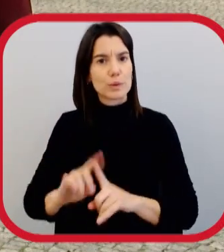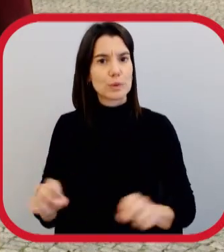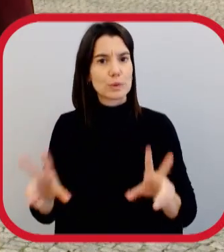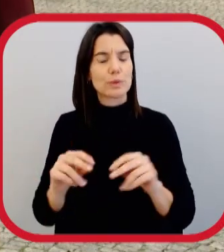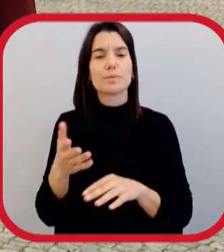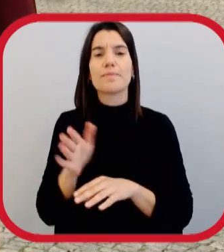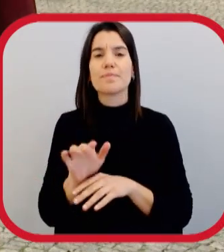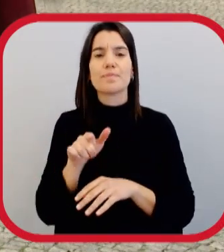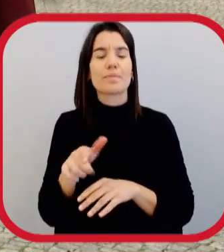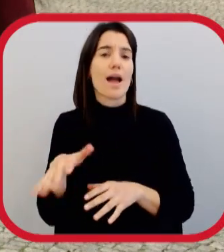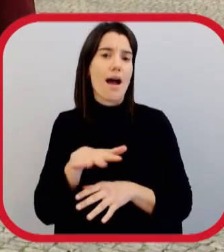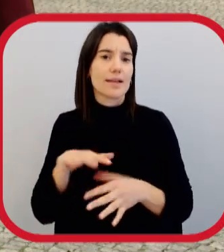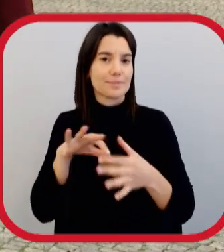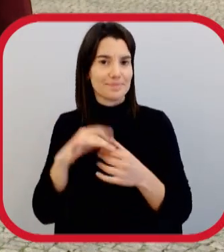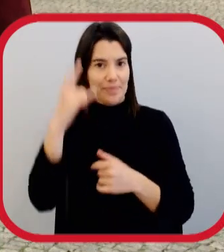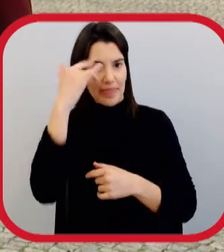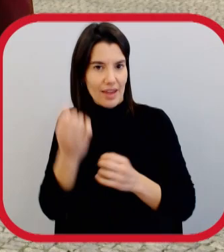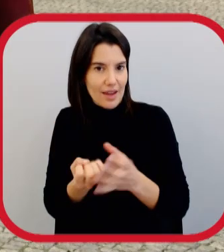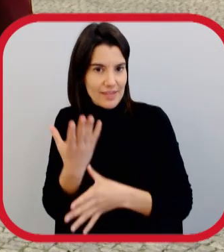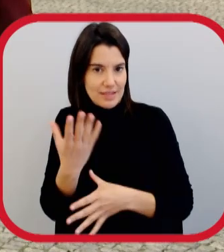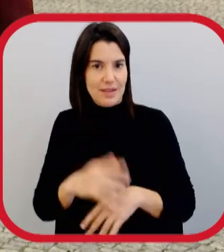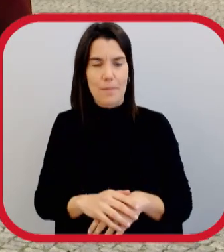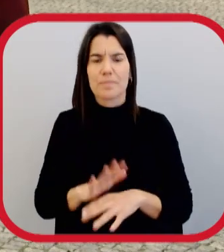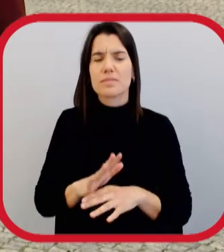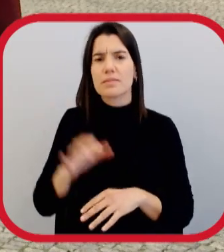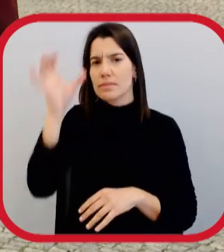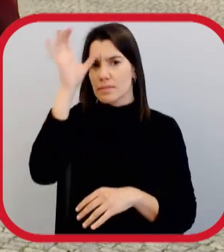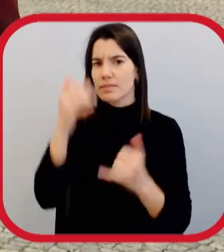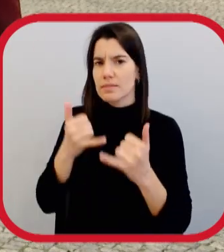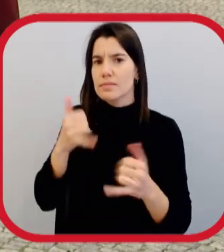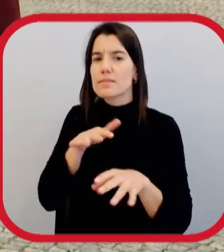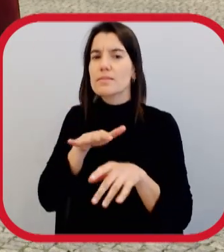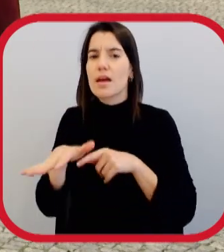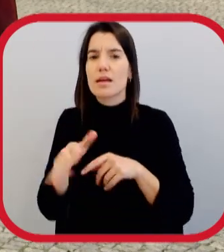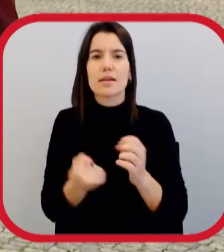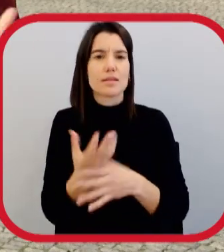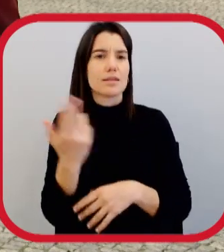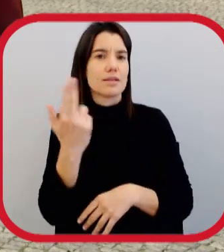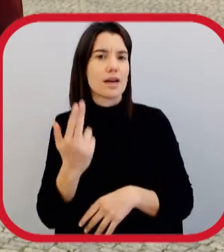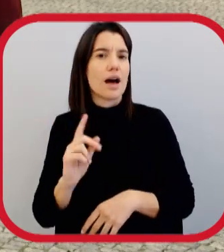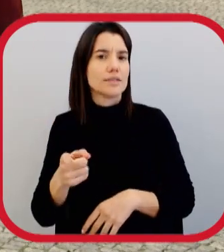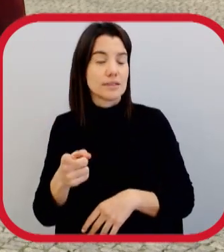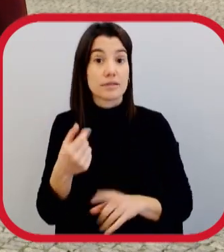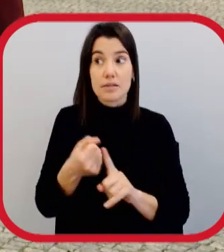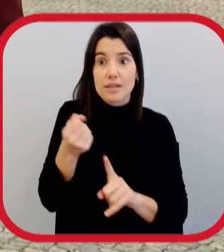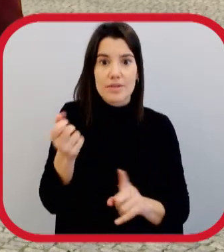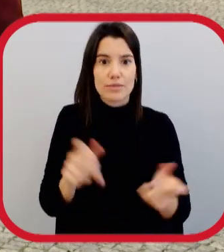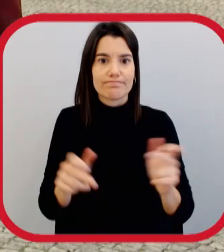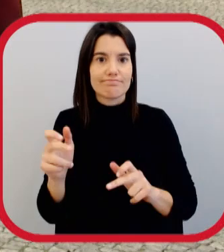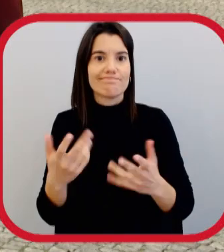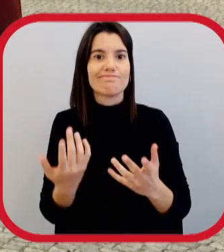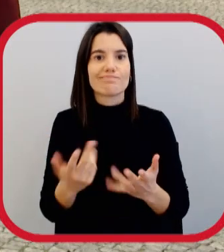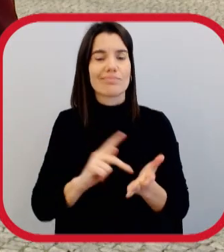noutros campos, nomeadamente o das indústrias criativas. Mas qual é o impacto da inteligência artificial na criação artística? Que